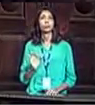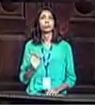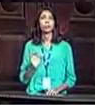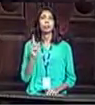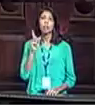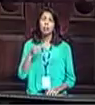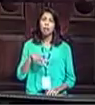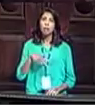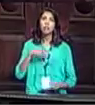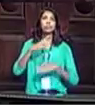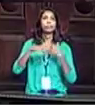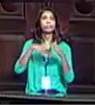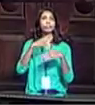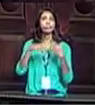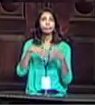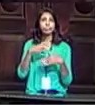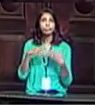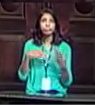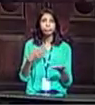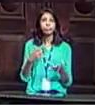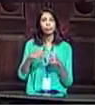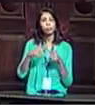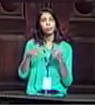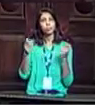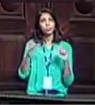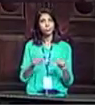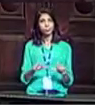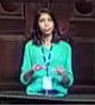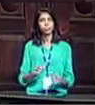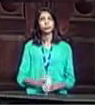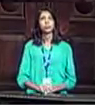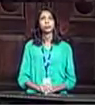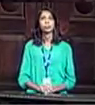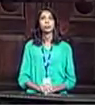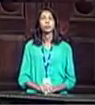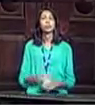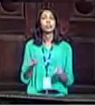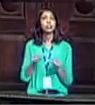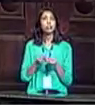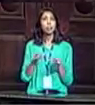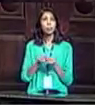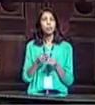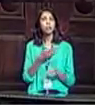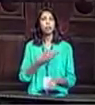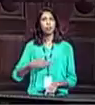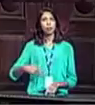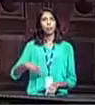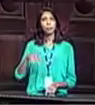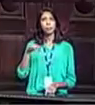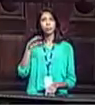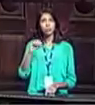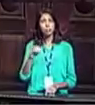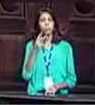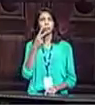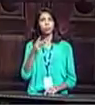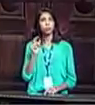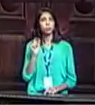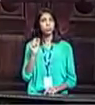que acarreta a judicialização. Os ministros, um pelo menos, chega a